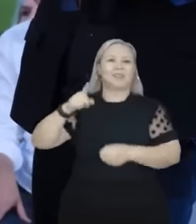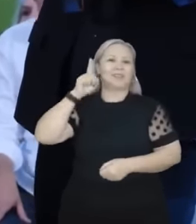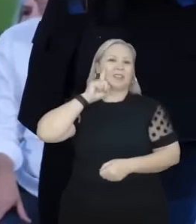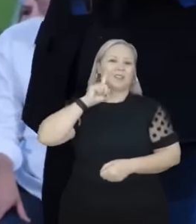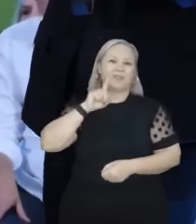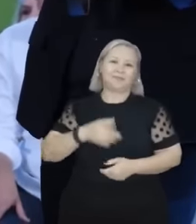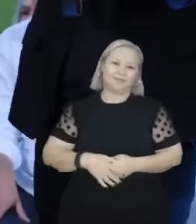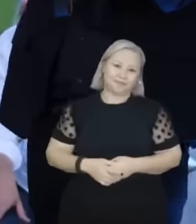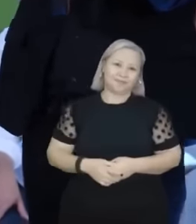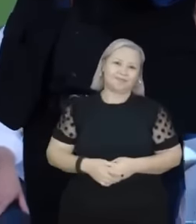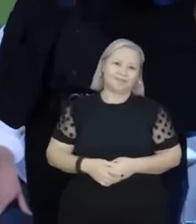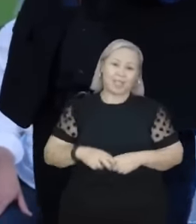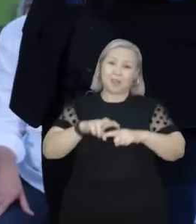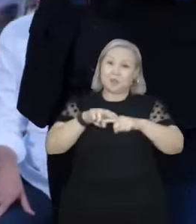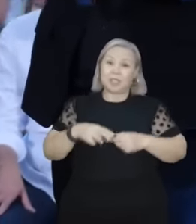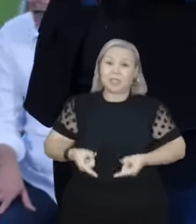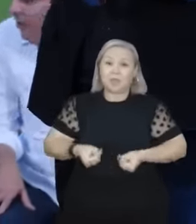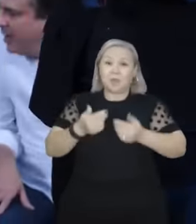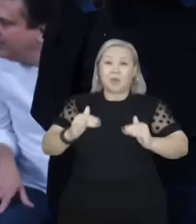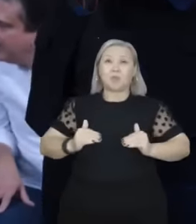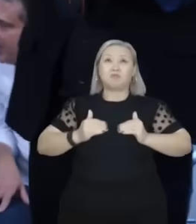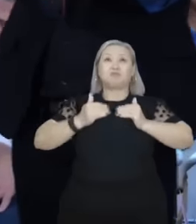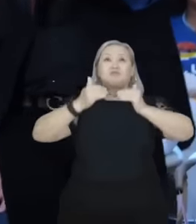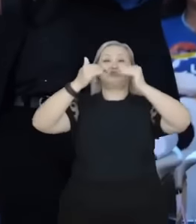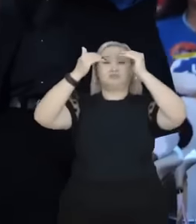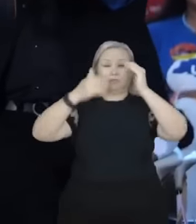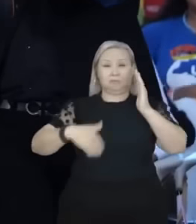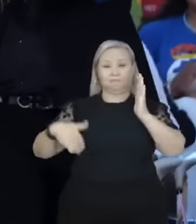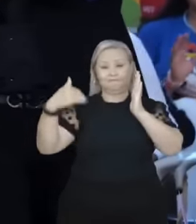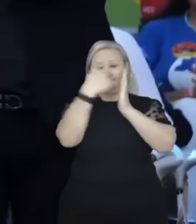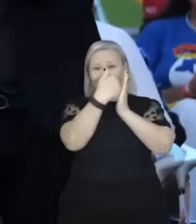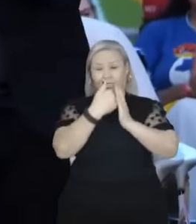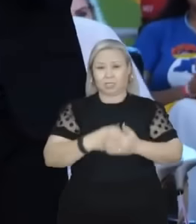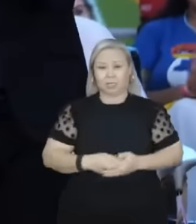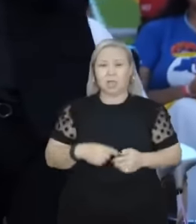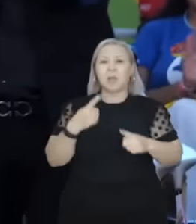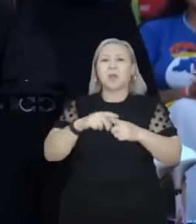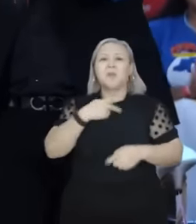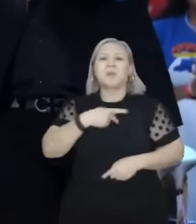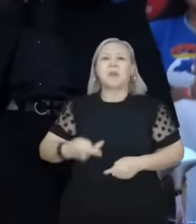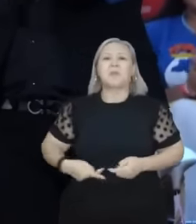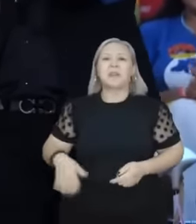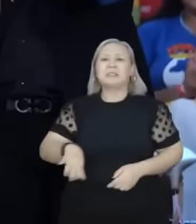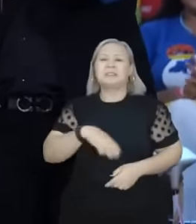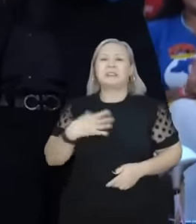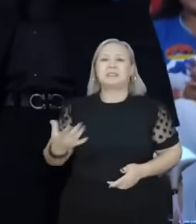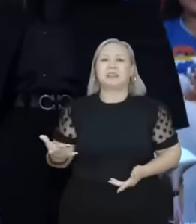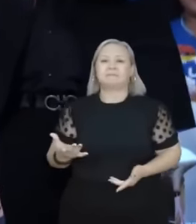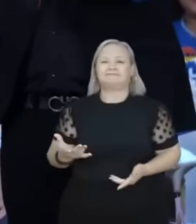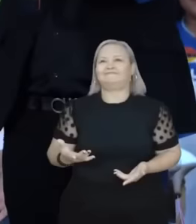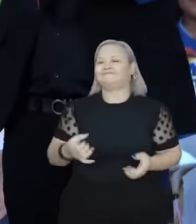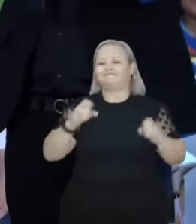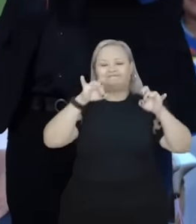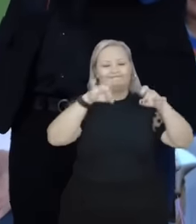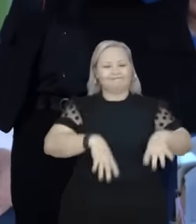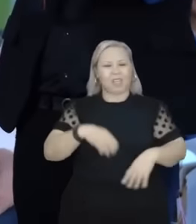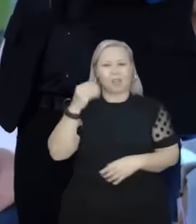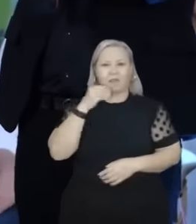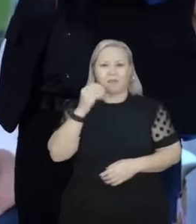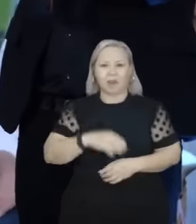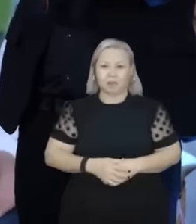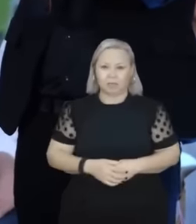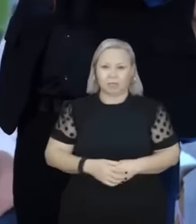o presidente é um covarde. Preferiu acusar os governadores do que baixar o preço do petróleo,